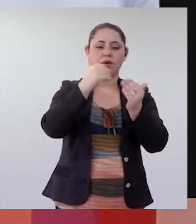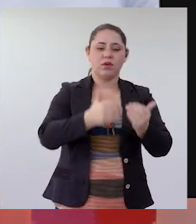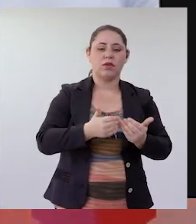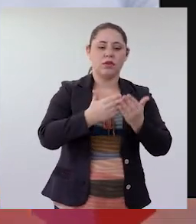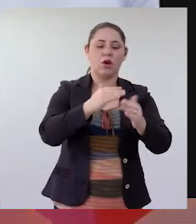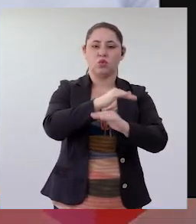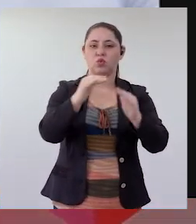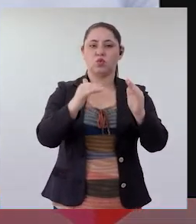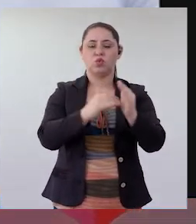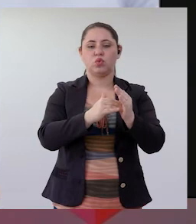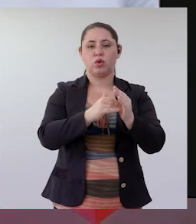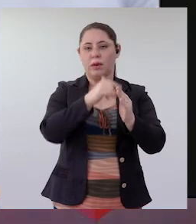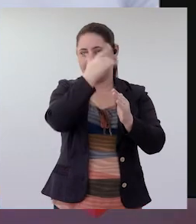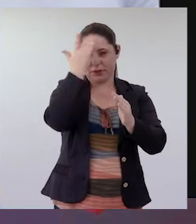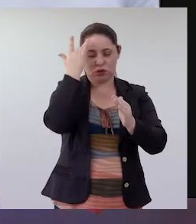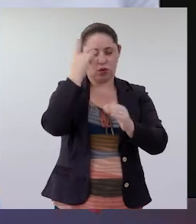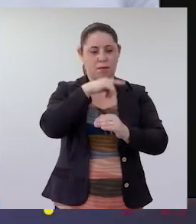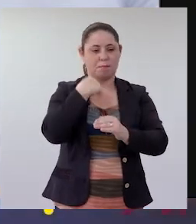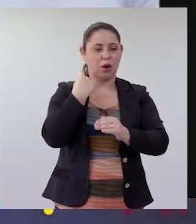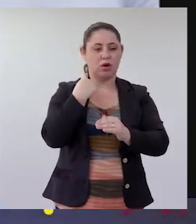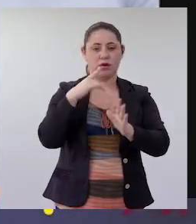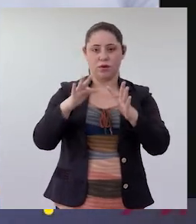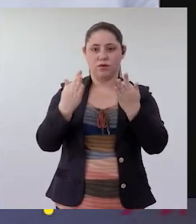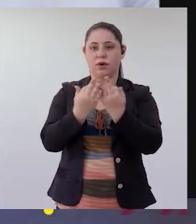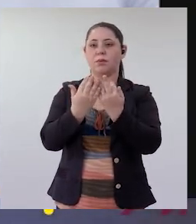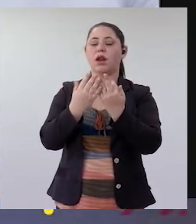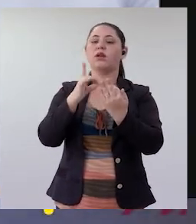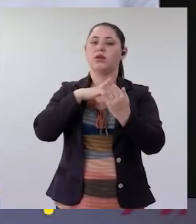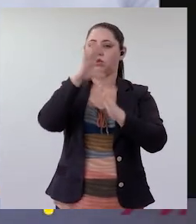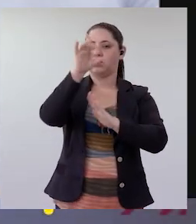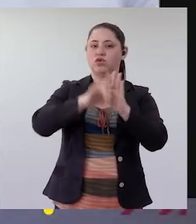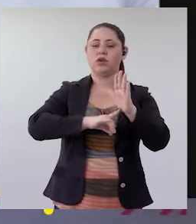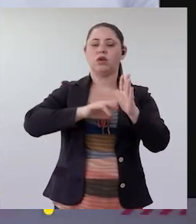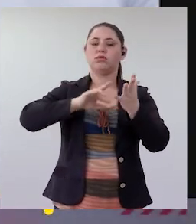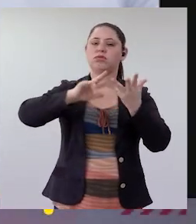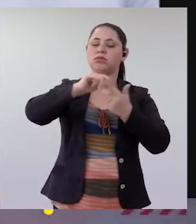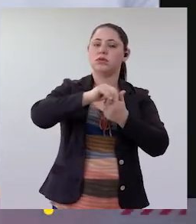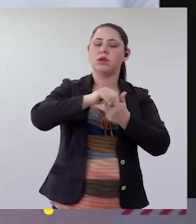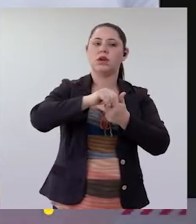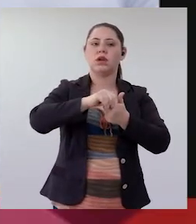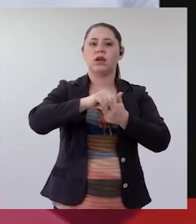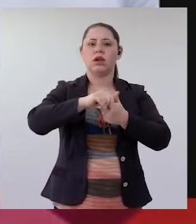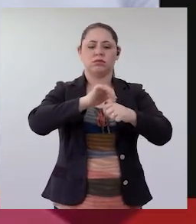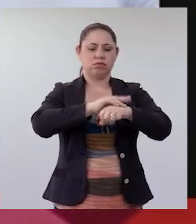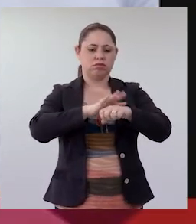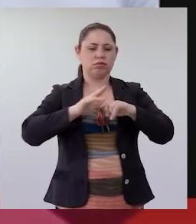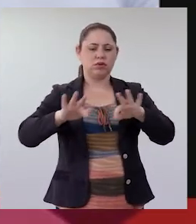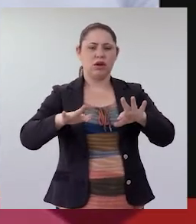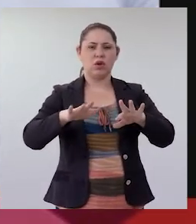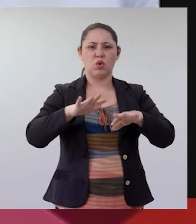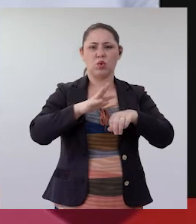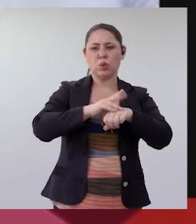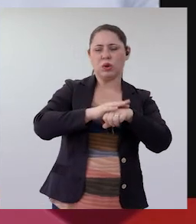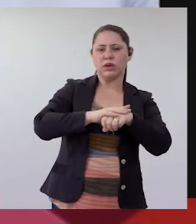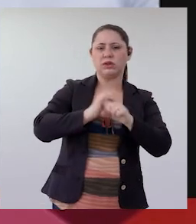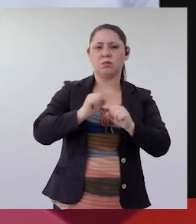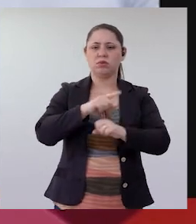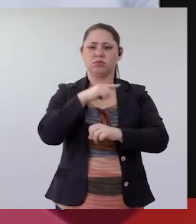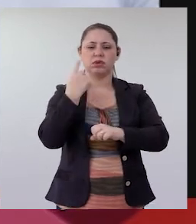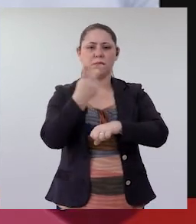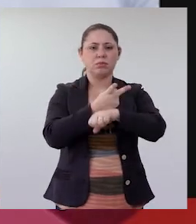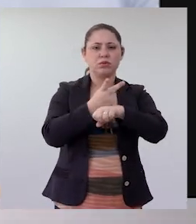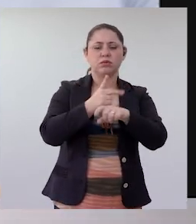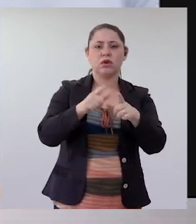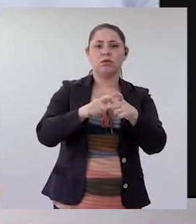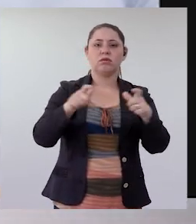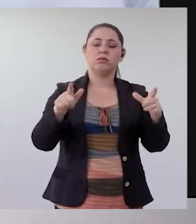pessoa que contrai. É óbvio que com toda a questão médica, né, comorbidades, idade, enfim. E então